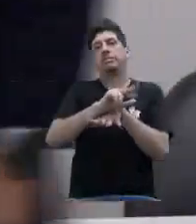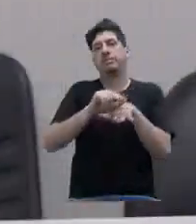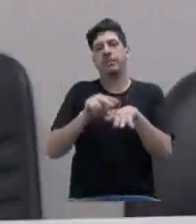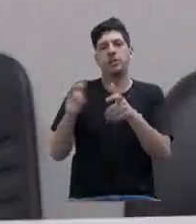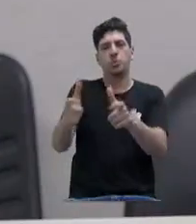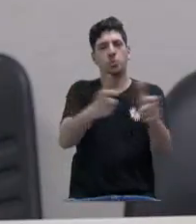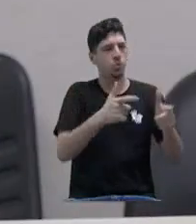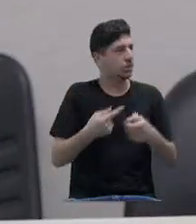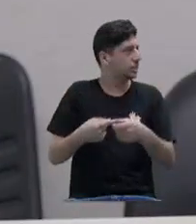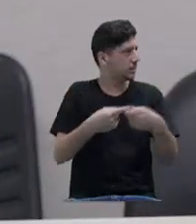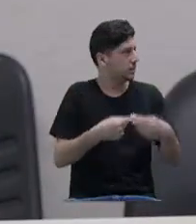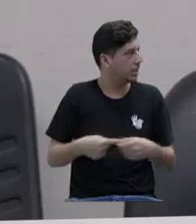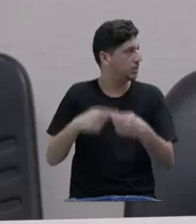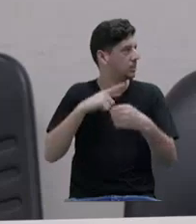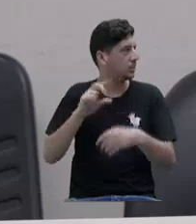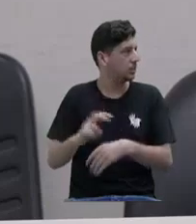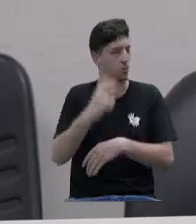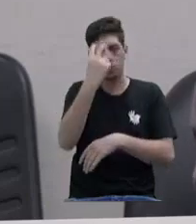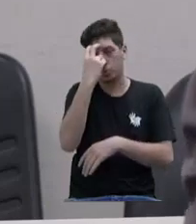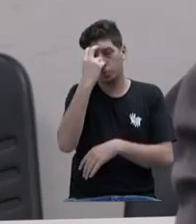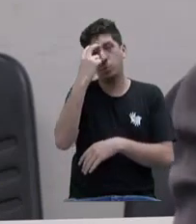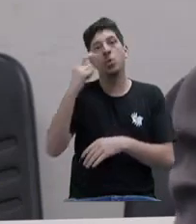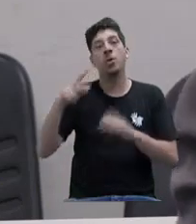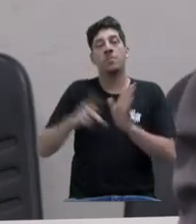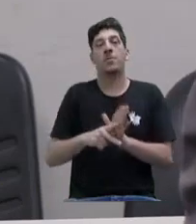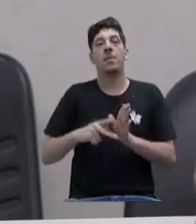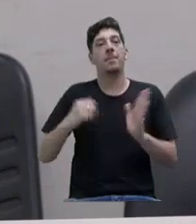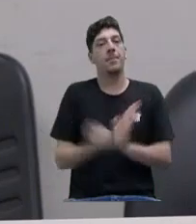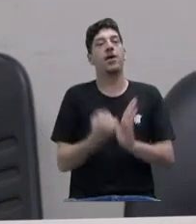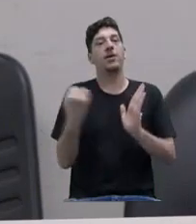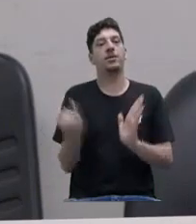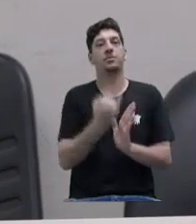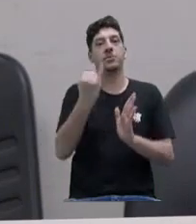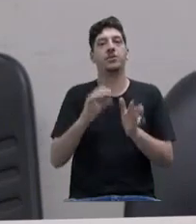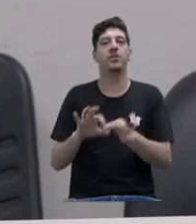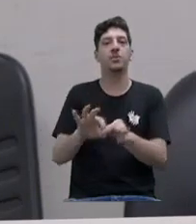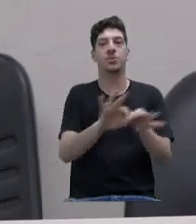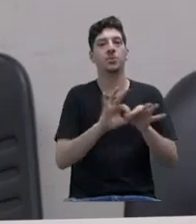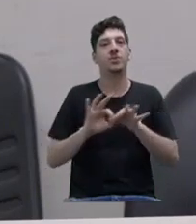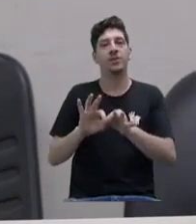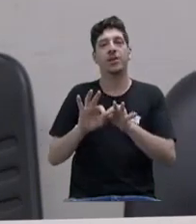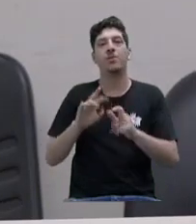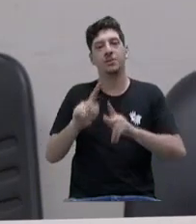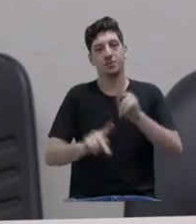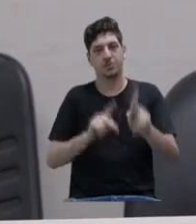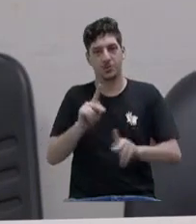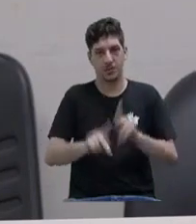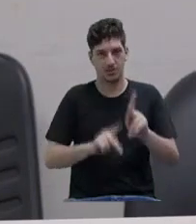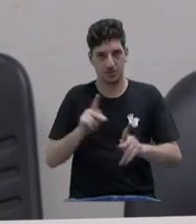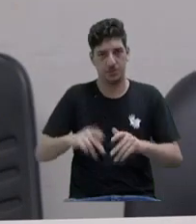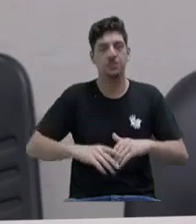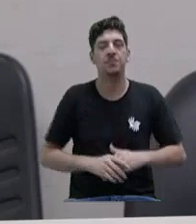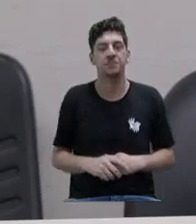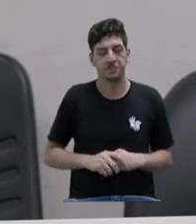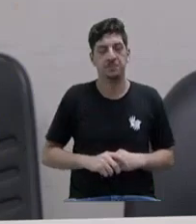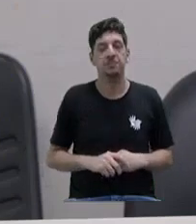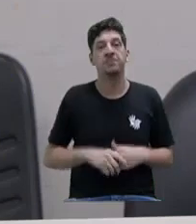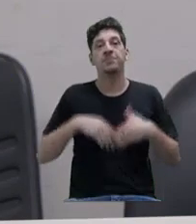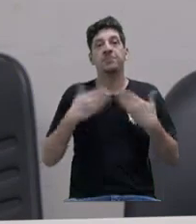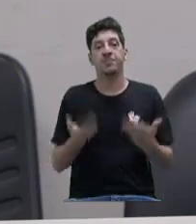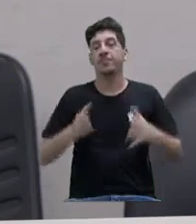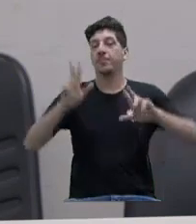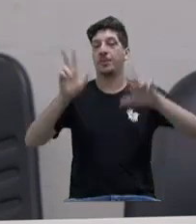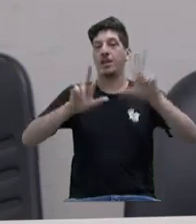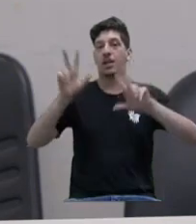regiões, nós temos a cultura como esse grande elemento, união aí entre os nossos povos. Então, o